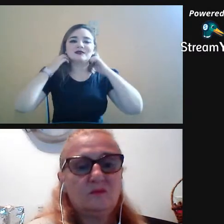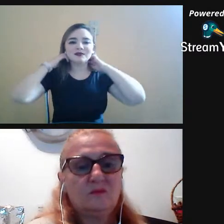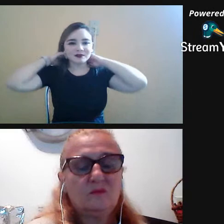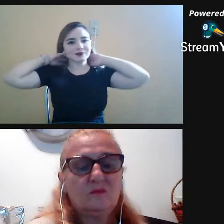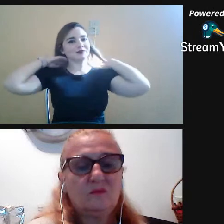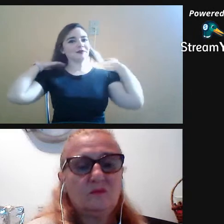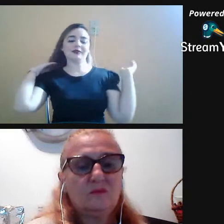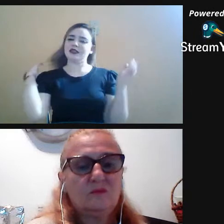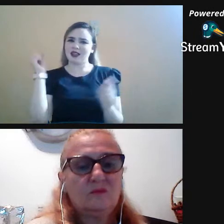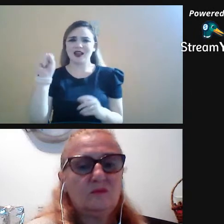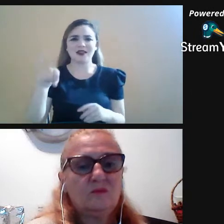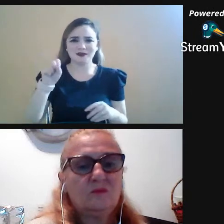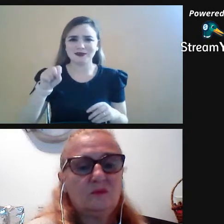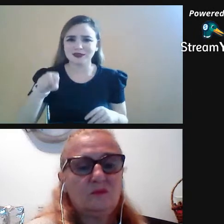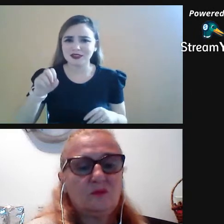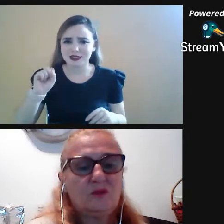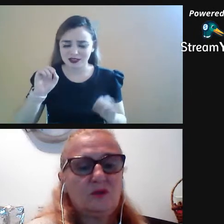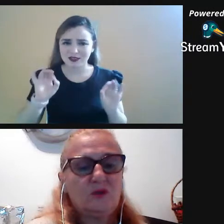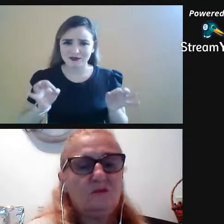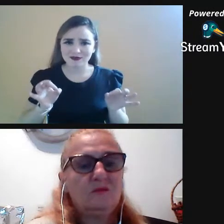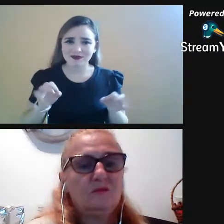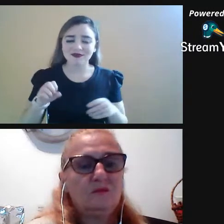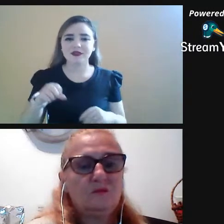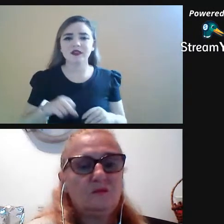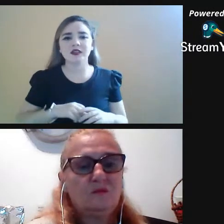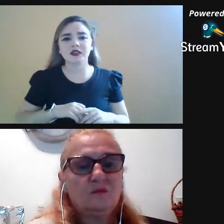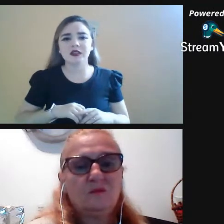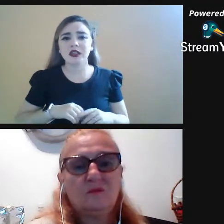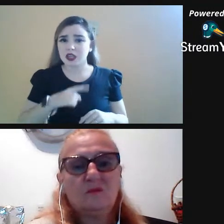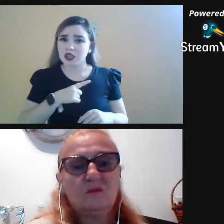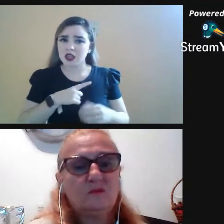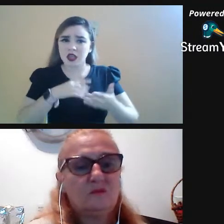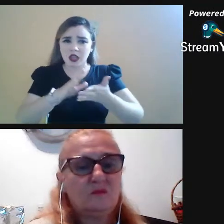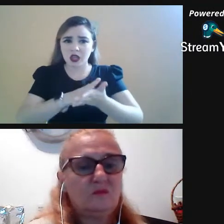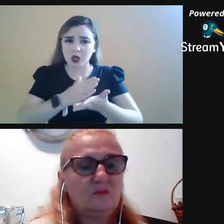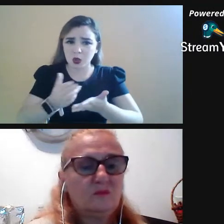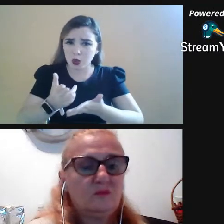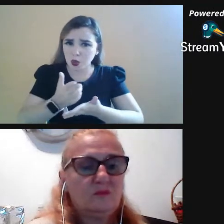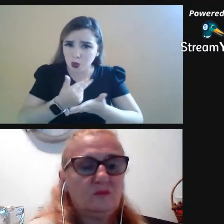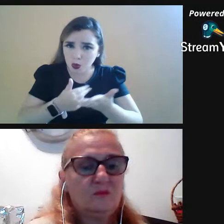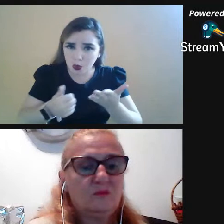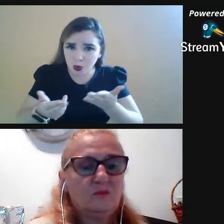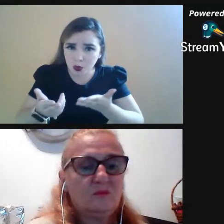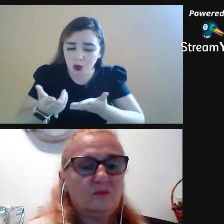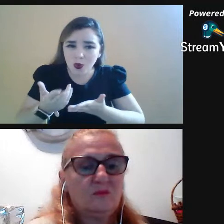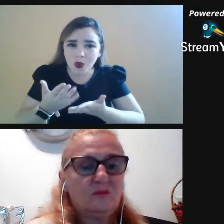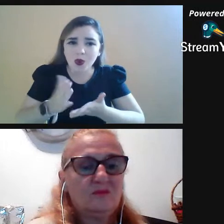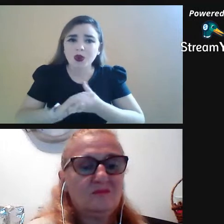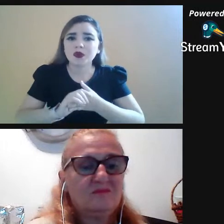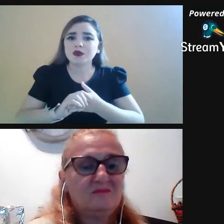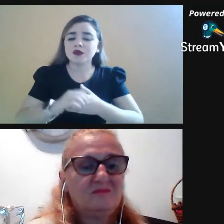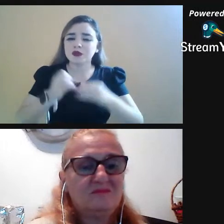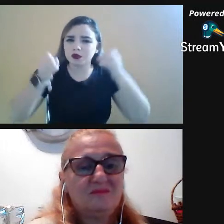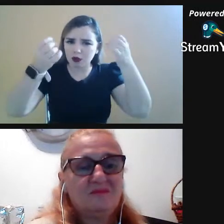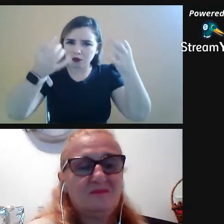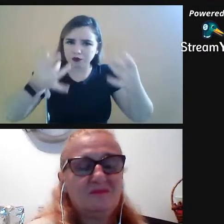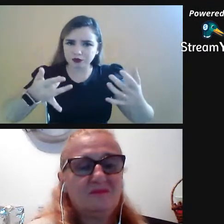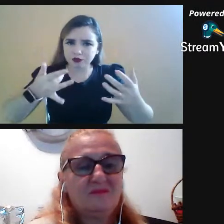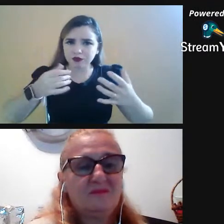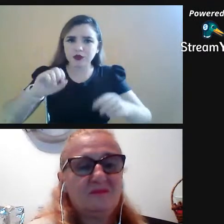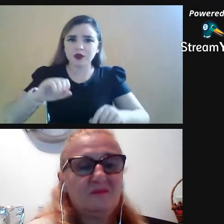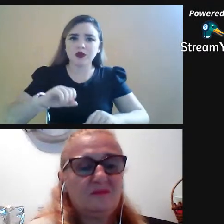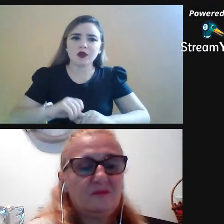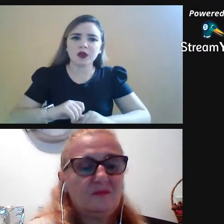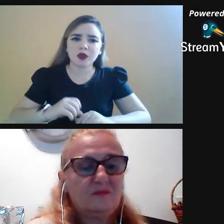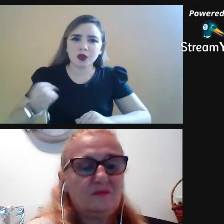Sim, com certeza. É, inclusive, tem artistas que, falando da questão da reciclagem, né, a